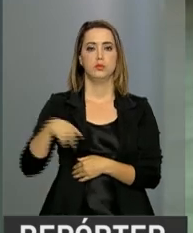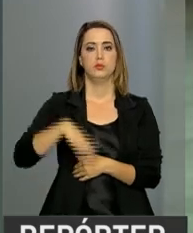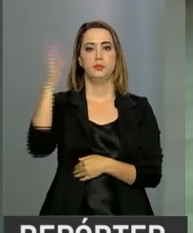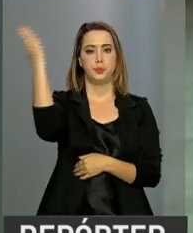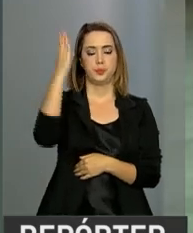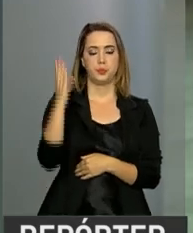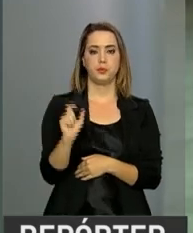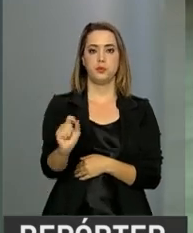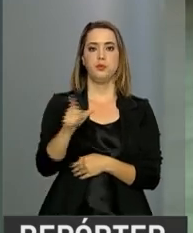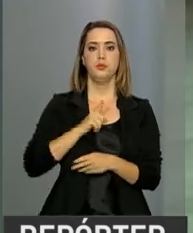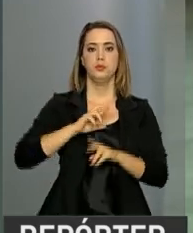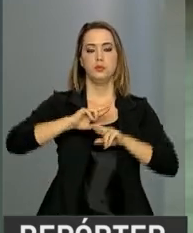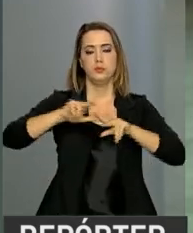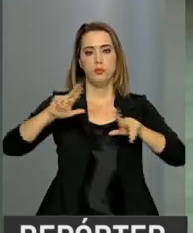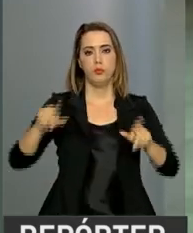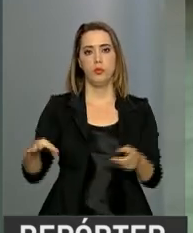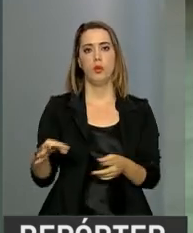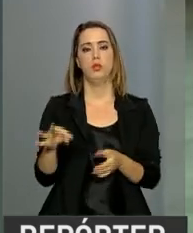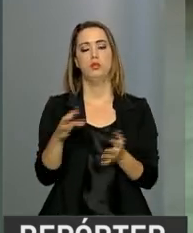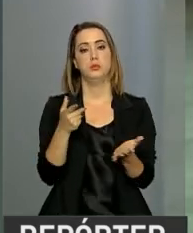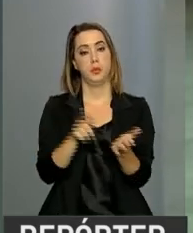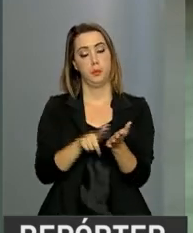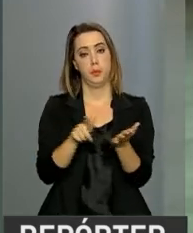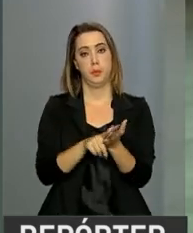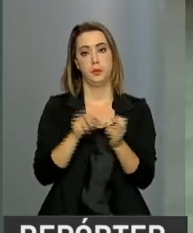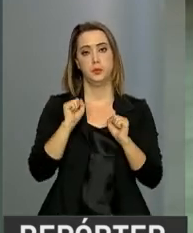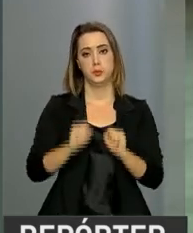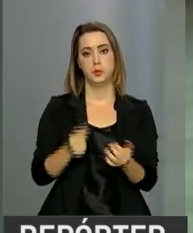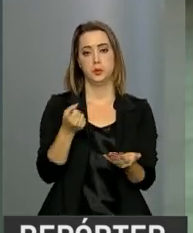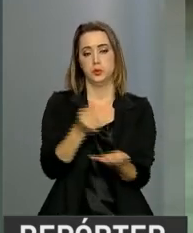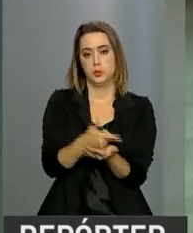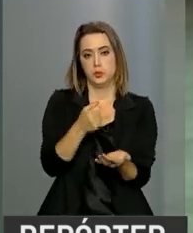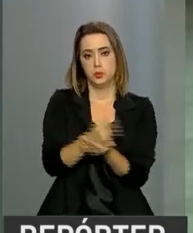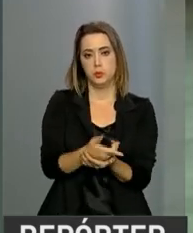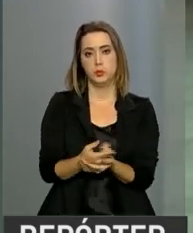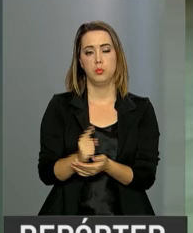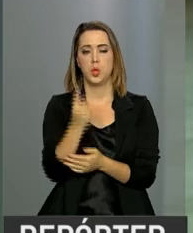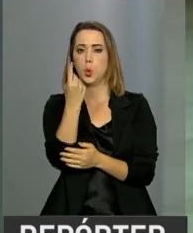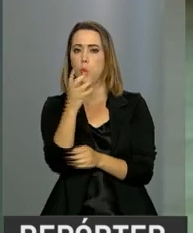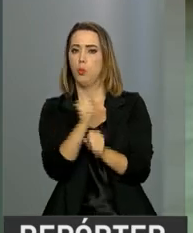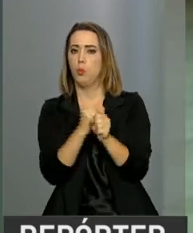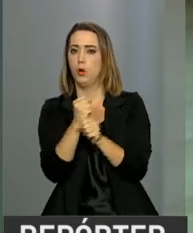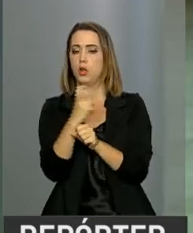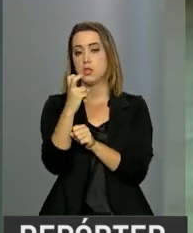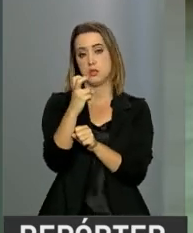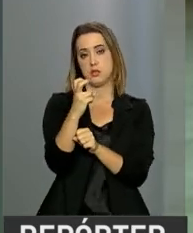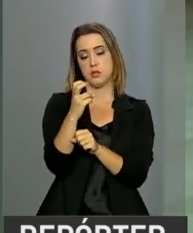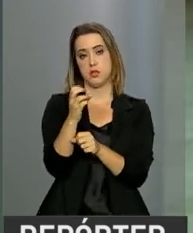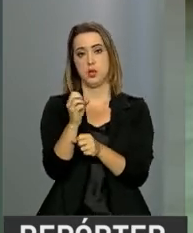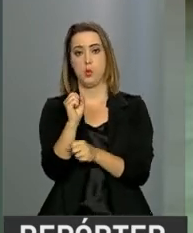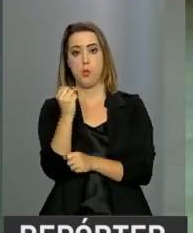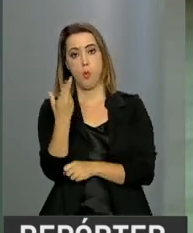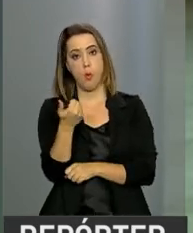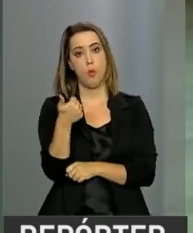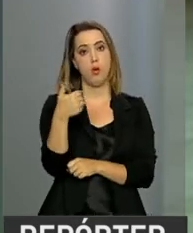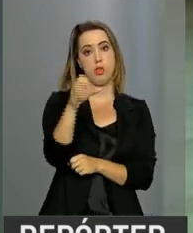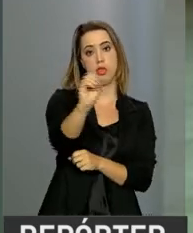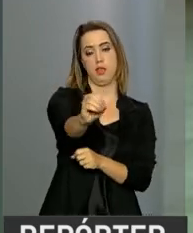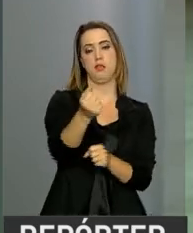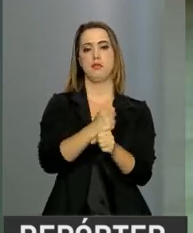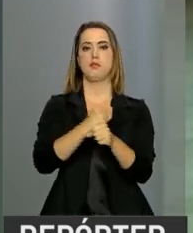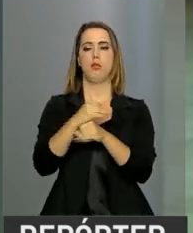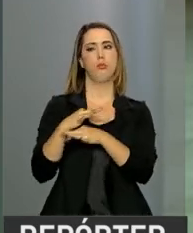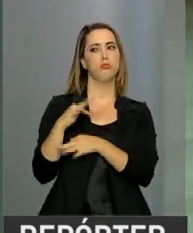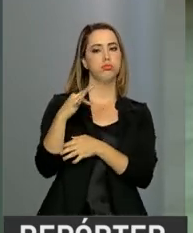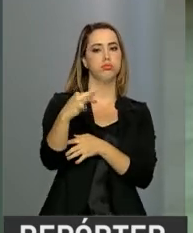diferentes tipos de títulos. Eles podem ser recomprados pelo governo daqui um ano, 5, 10 ou até mais de